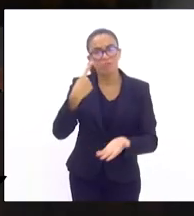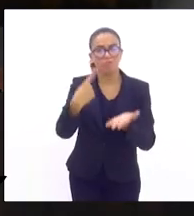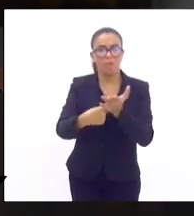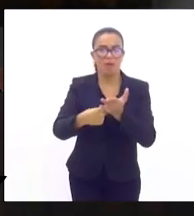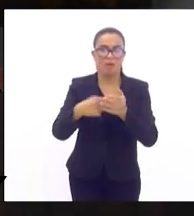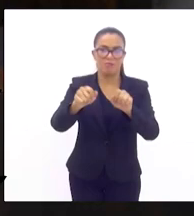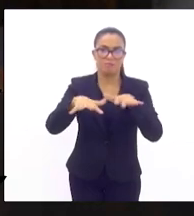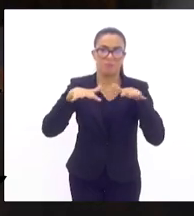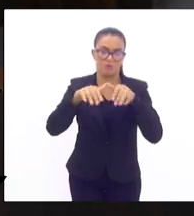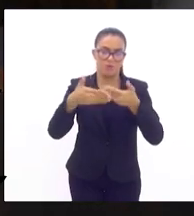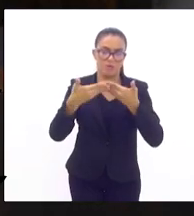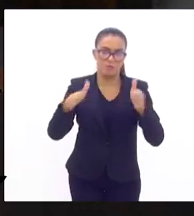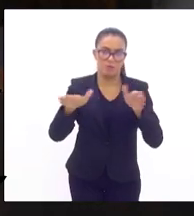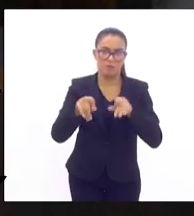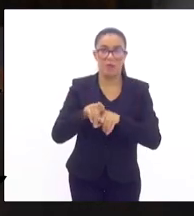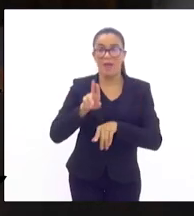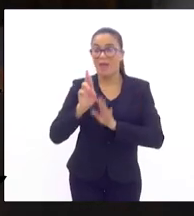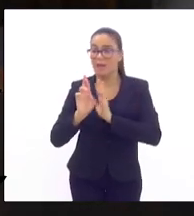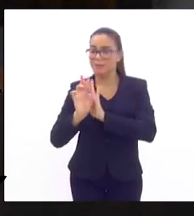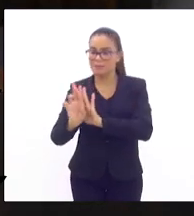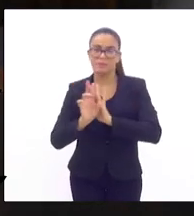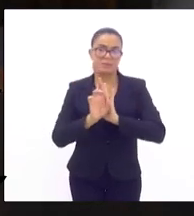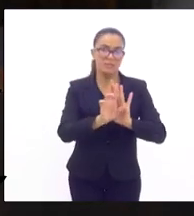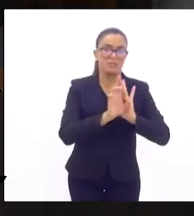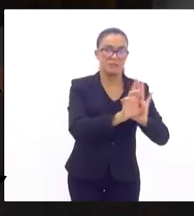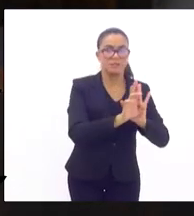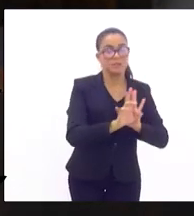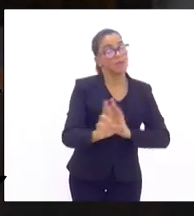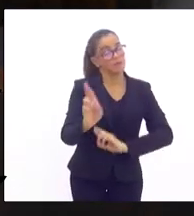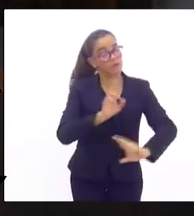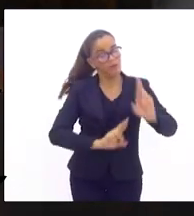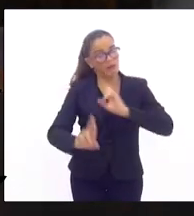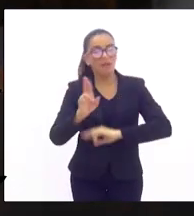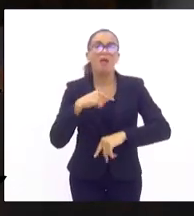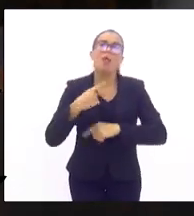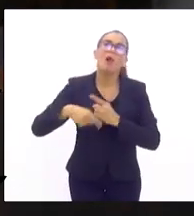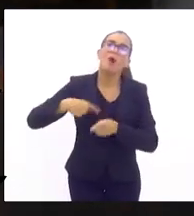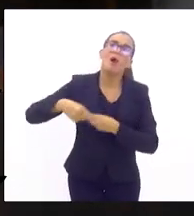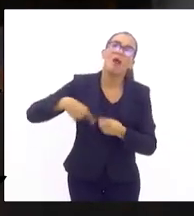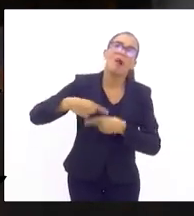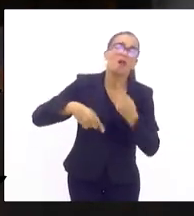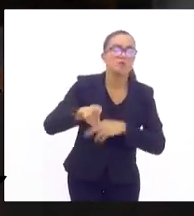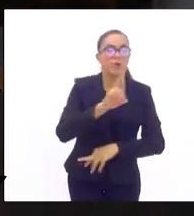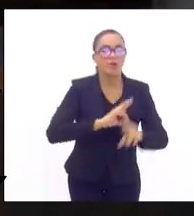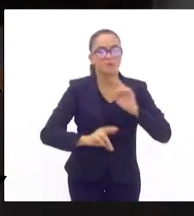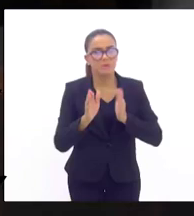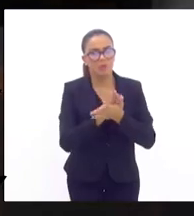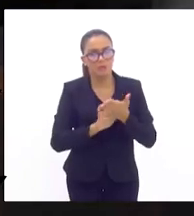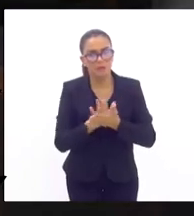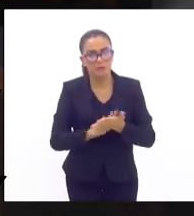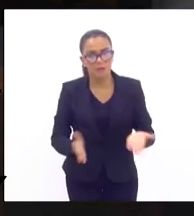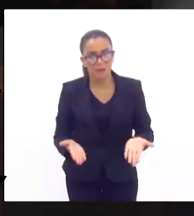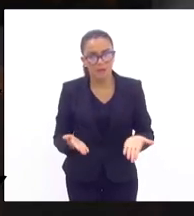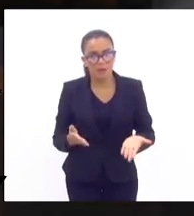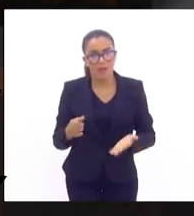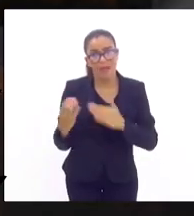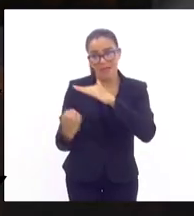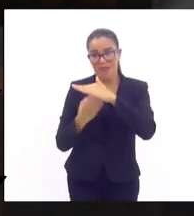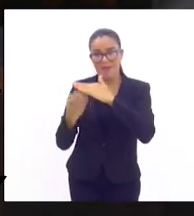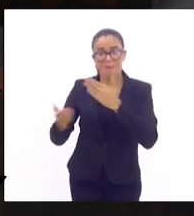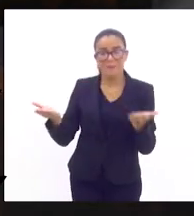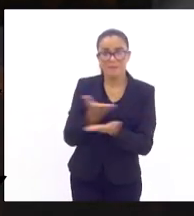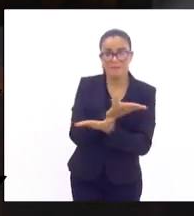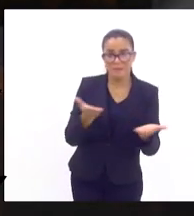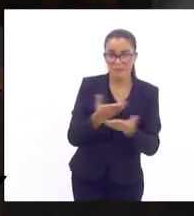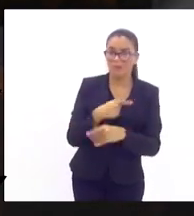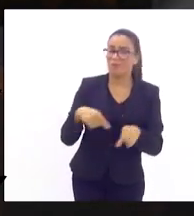com cada representante, que eles tragam a resposta. Porque vem aqui, enrola, enrola e não responde nada. E a Genesa também. Concordo com